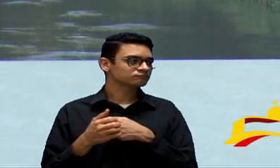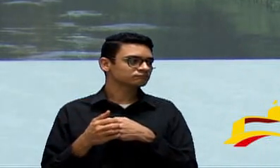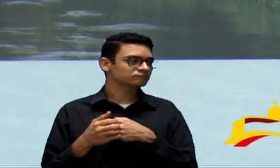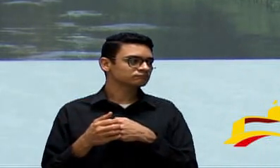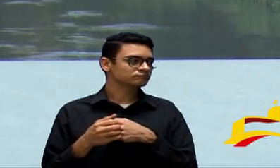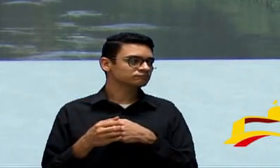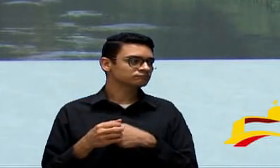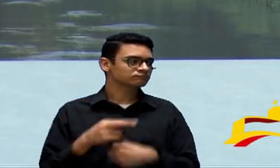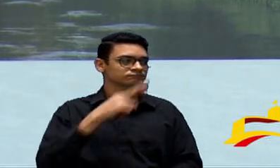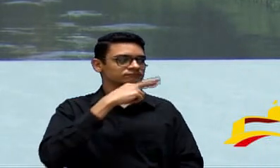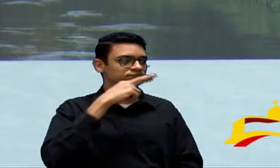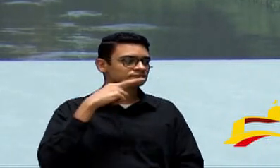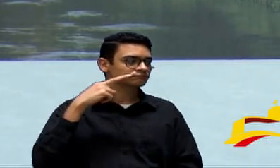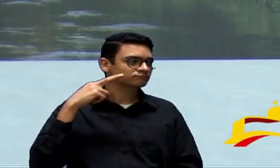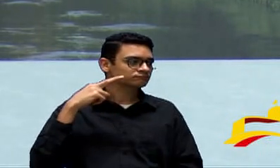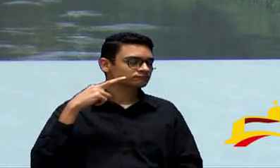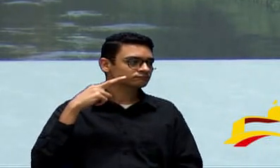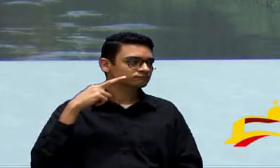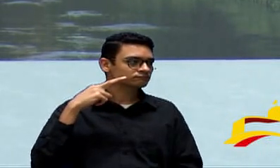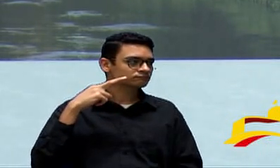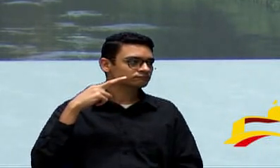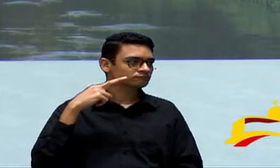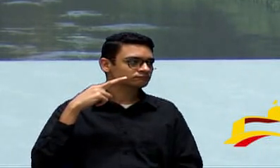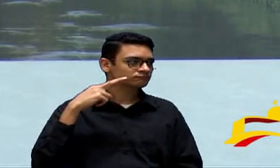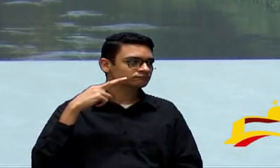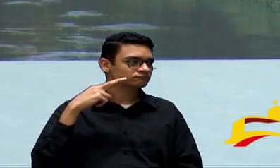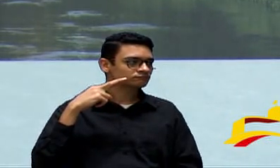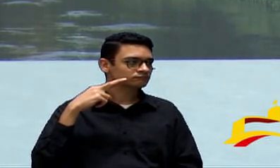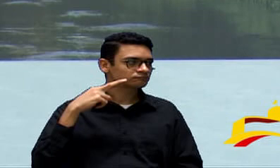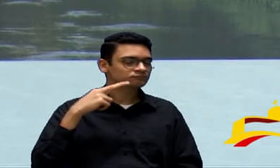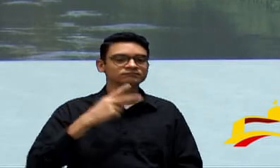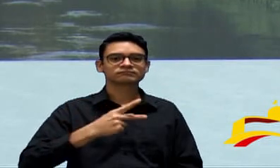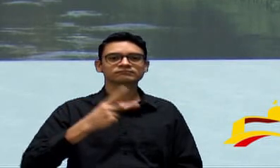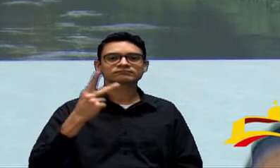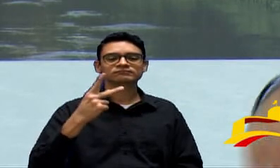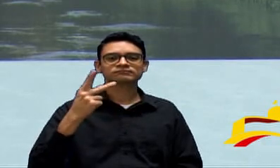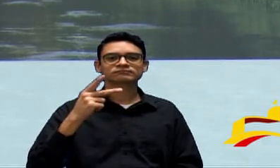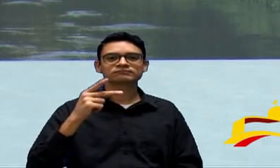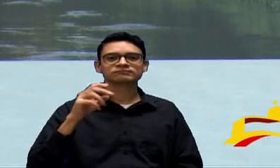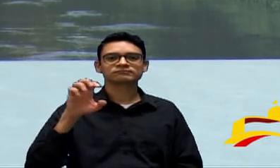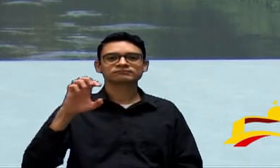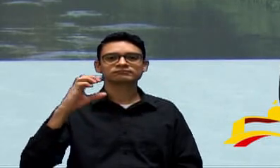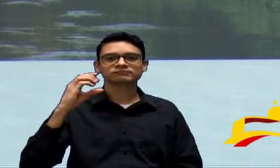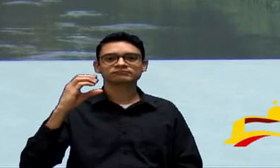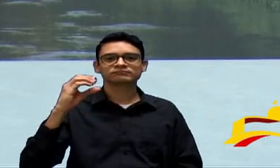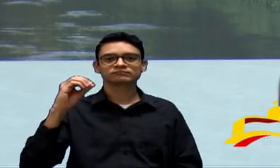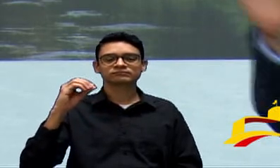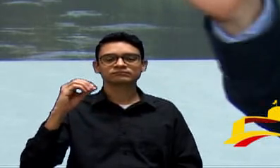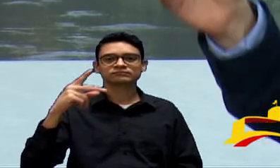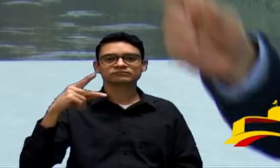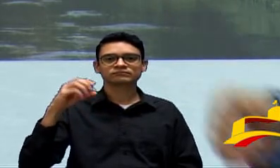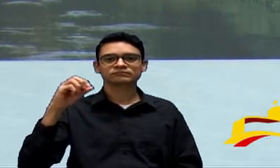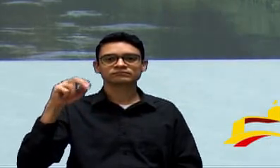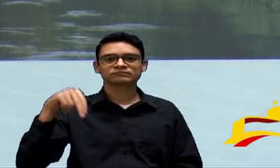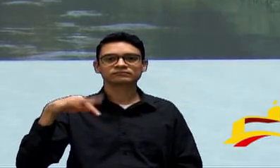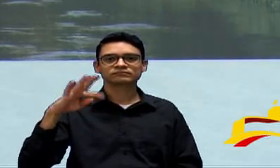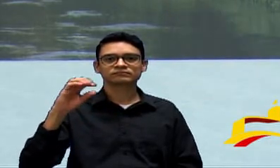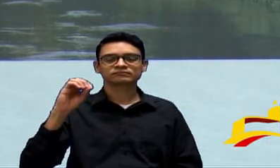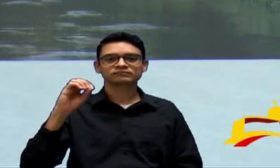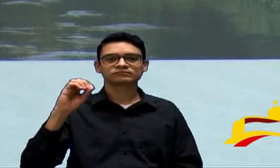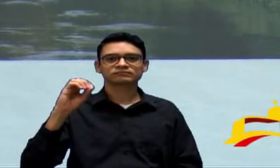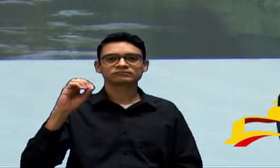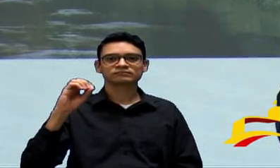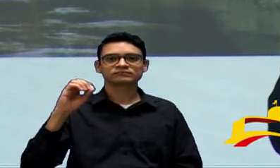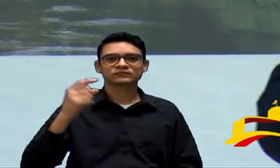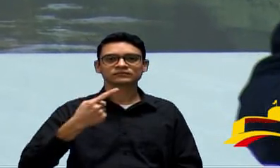o prefeito entregou o segundo ecoponto da cidade lá na região do Cajuru. O primeiro foi lá na Vila Helena, né?